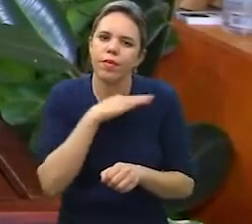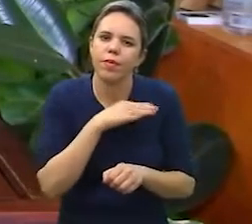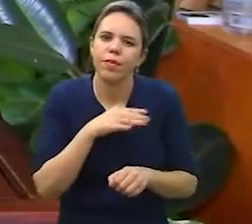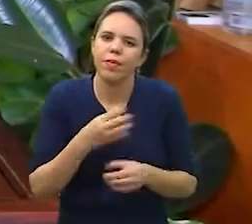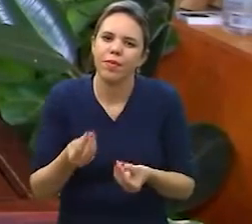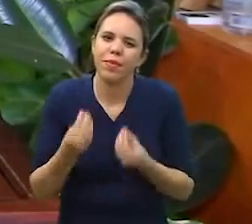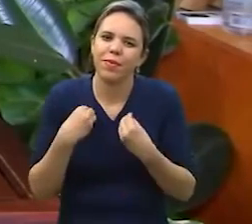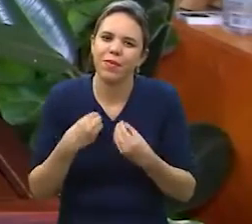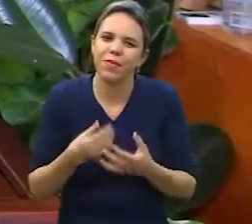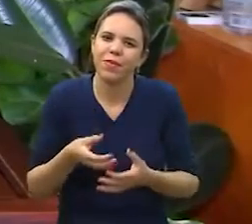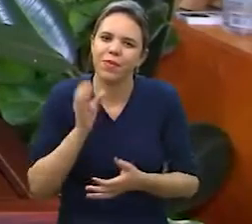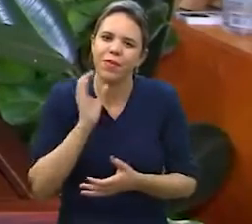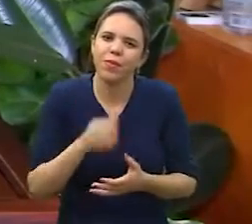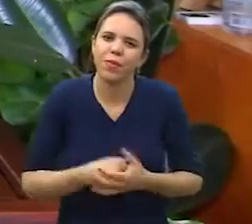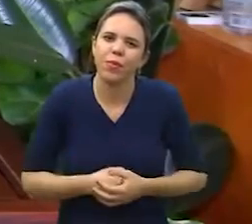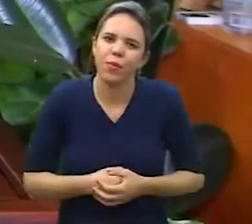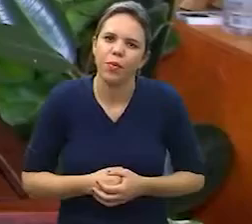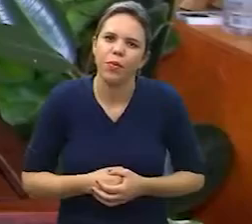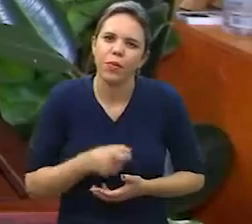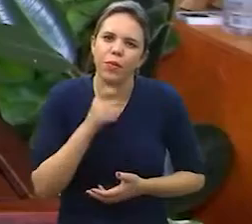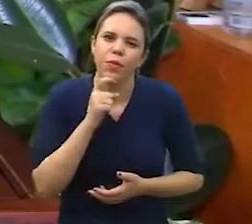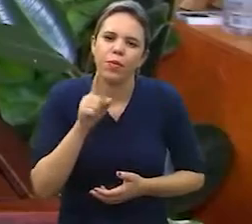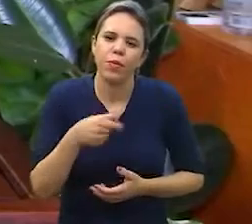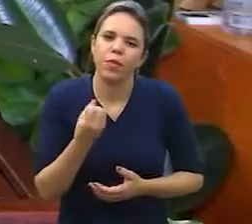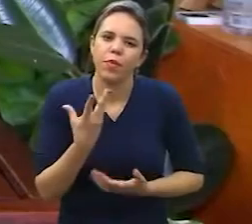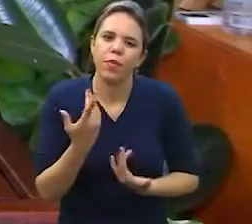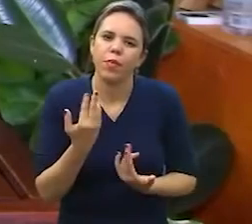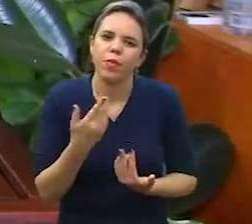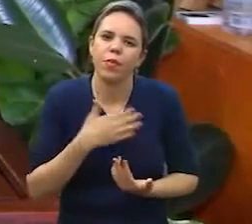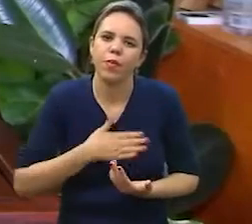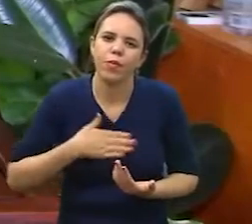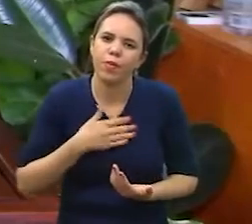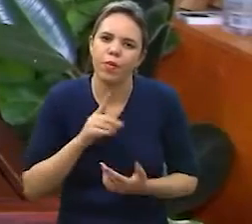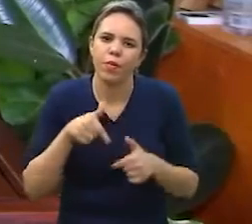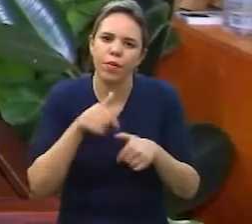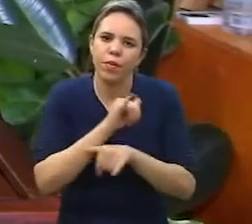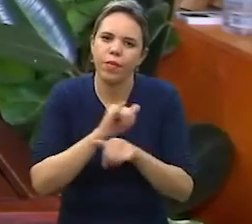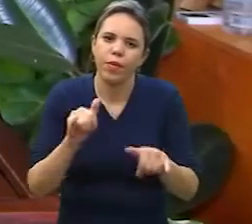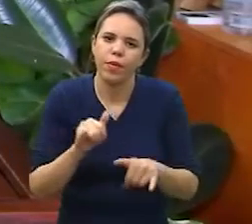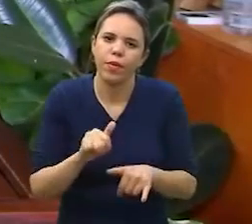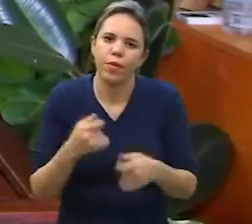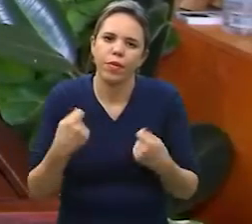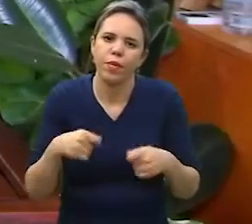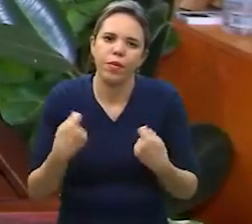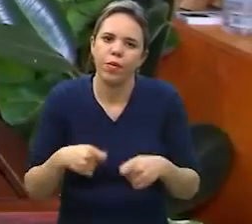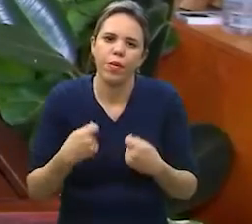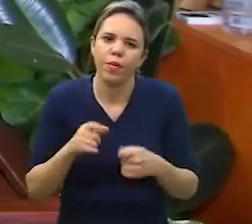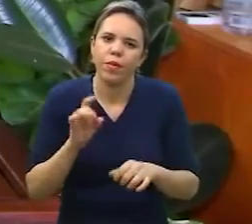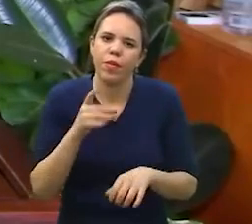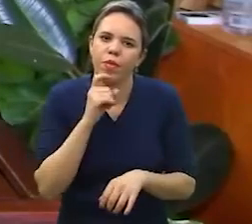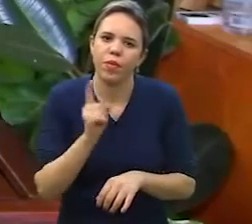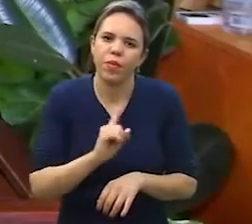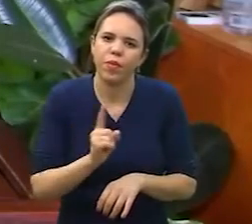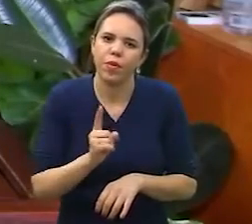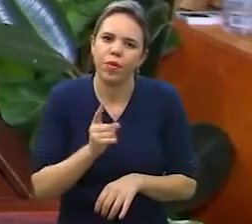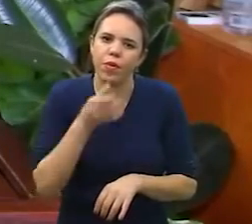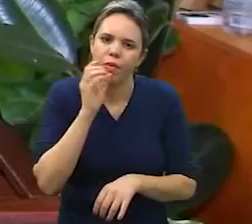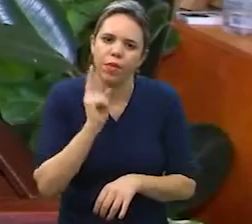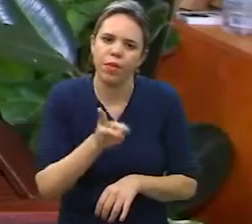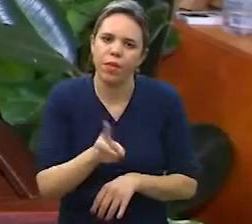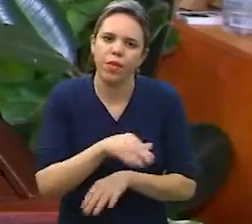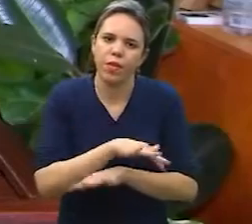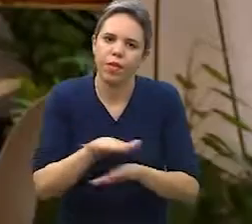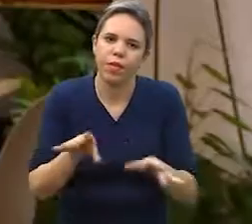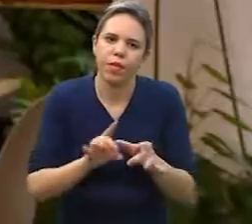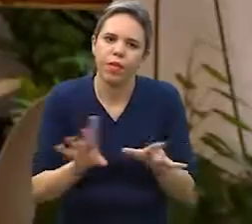quentinha aqui para mim. E nesse frio é tão bom, tá bom, né? Tá bom, tá gostoso. E só reforçando, não, nem precisa ser só no frio, né? Não, não,